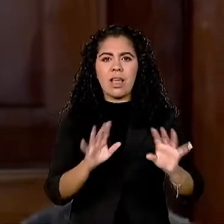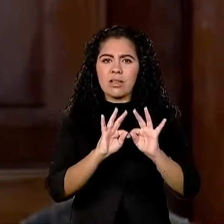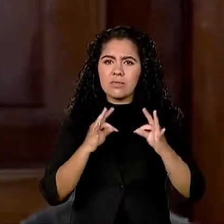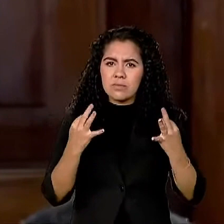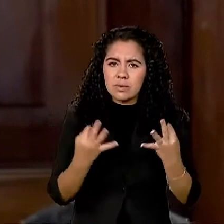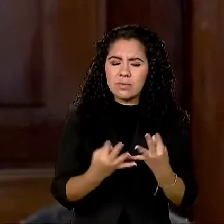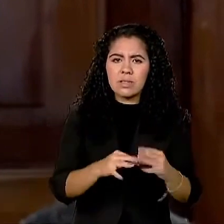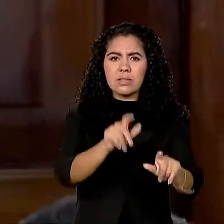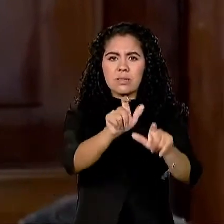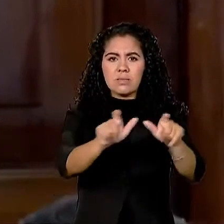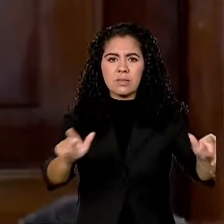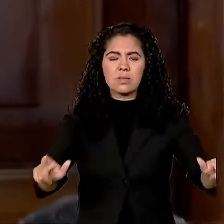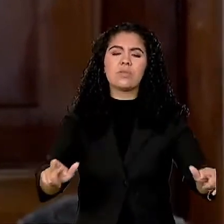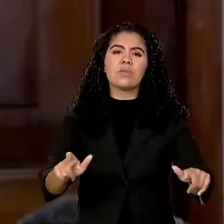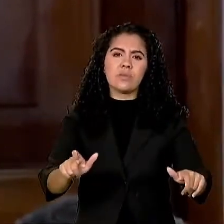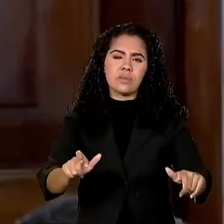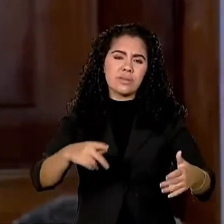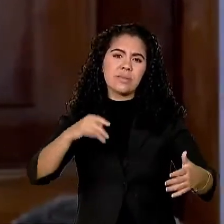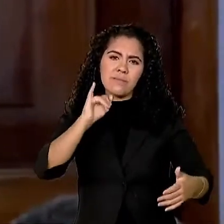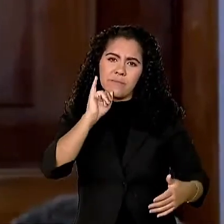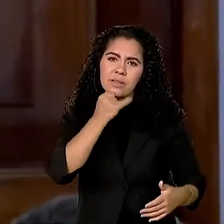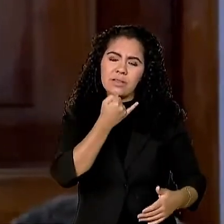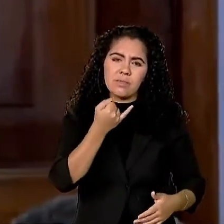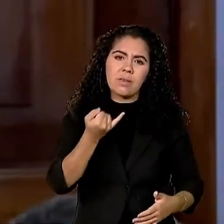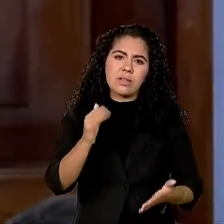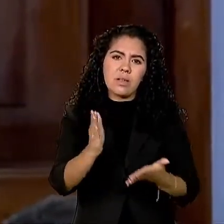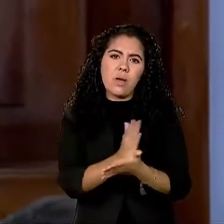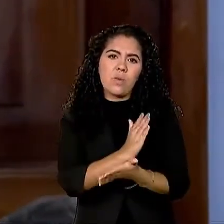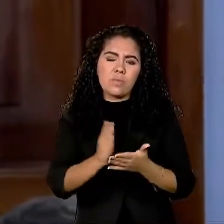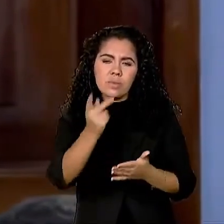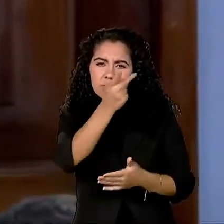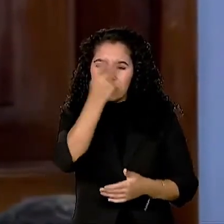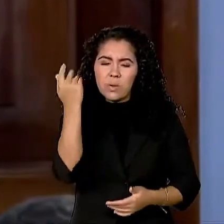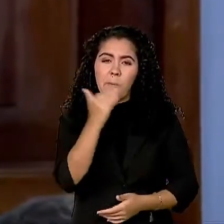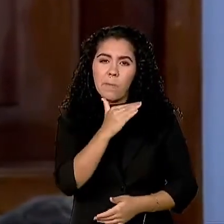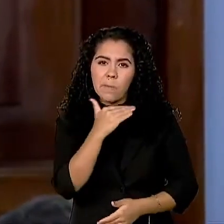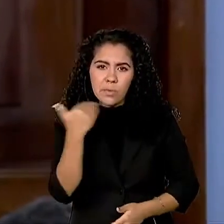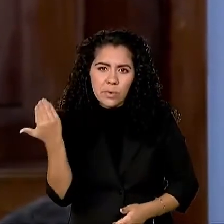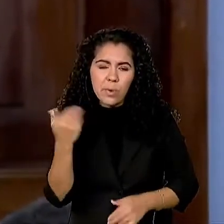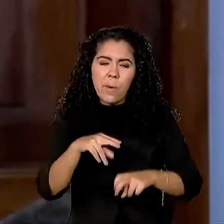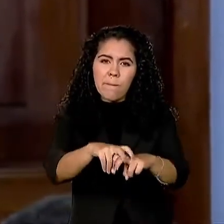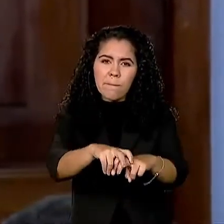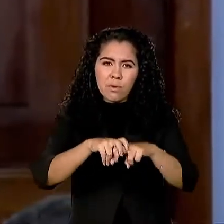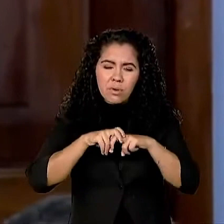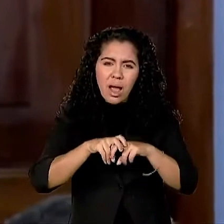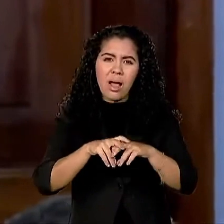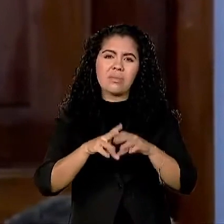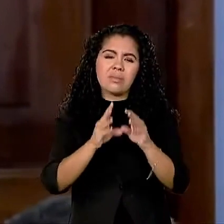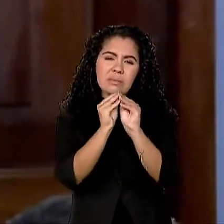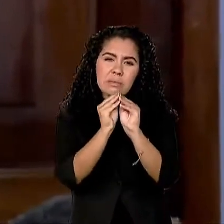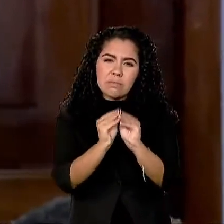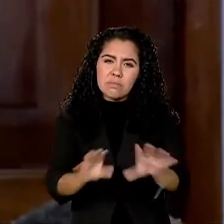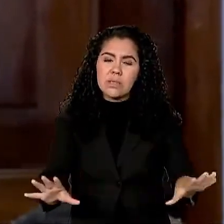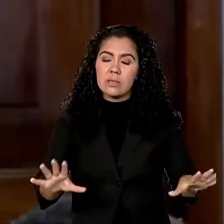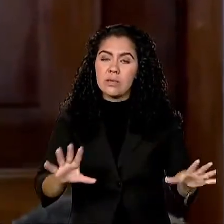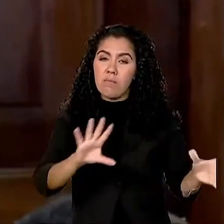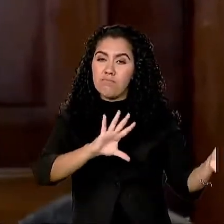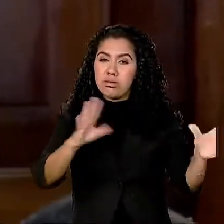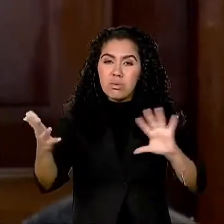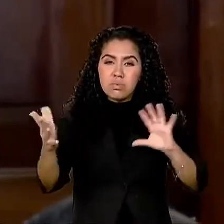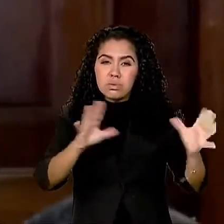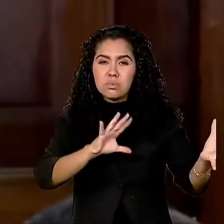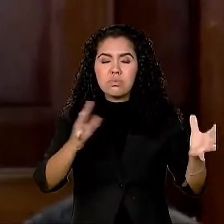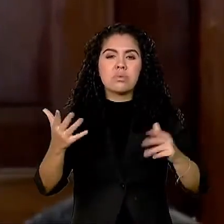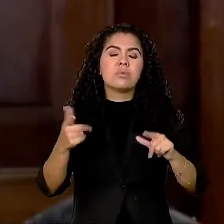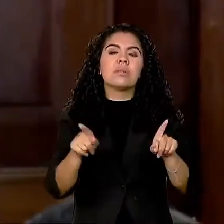das pessoas que foram vítimas e que morreram por conta desse desastre extremo, e aos familiares dos